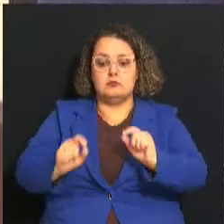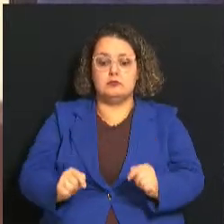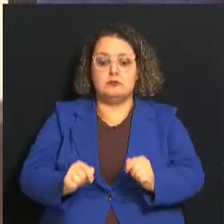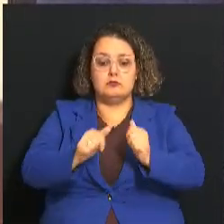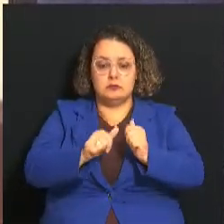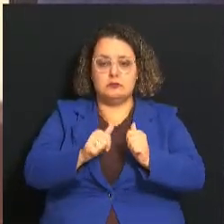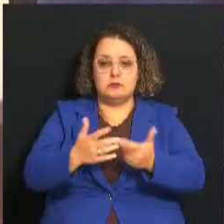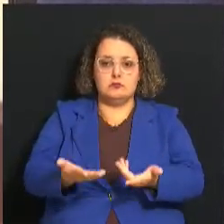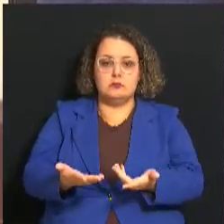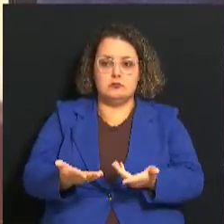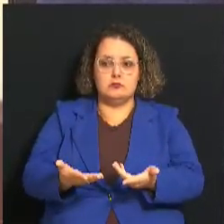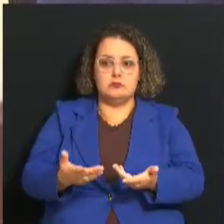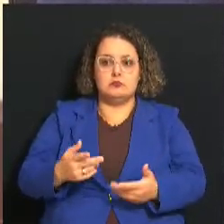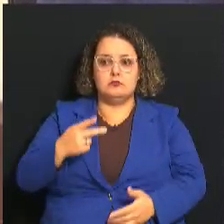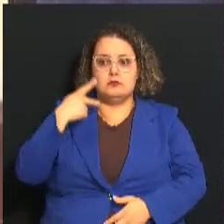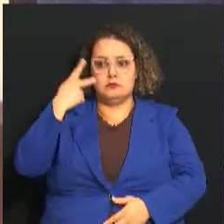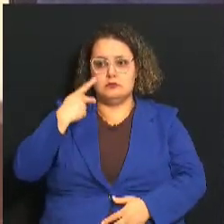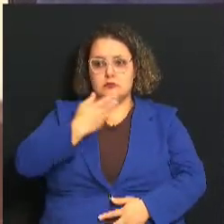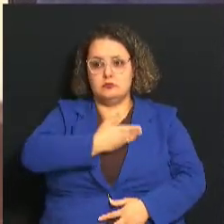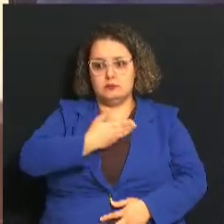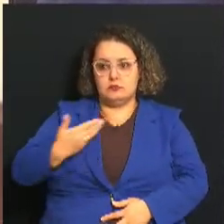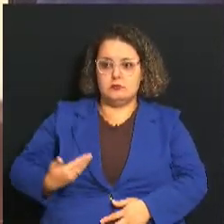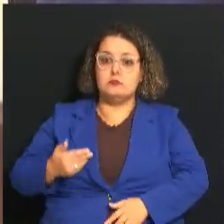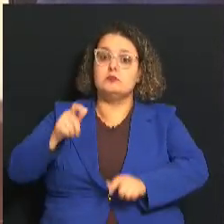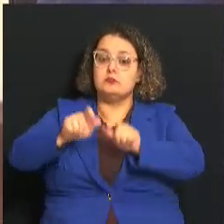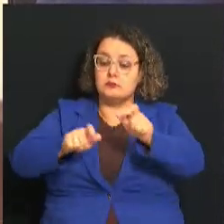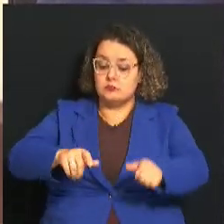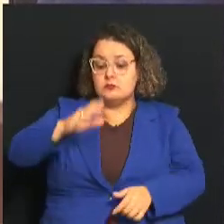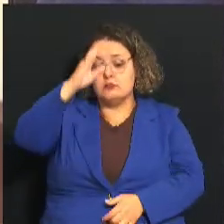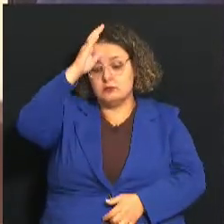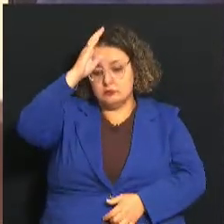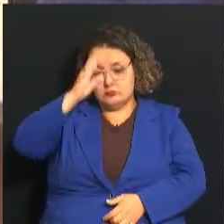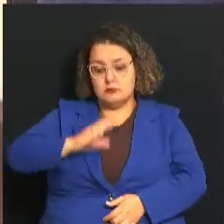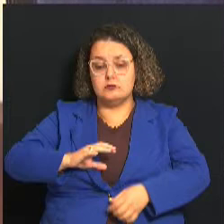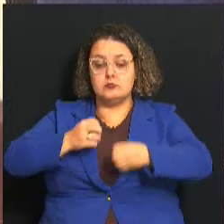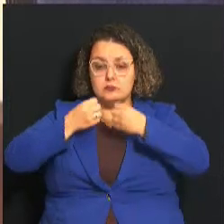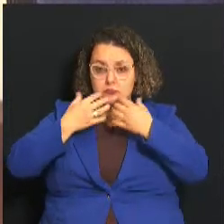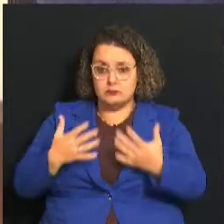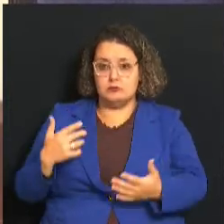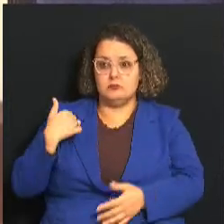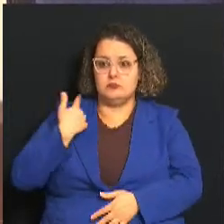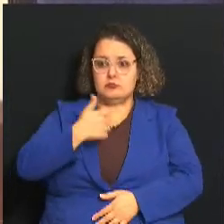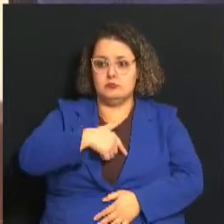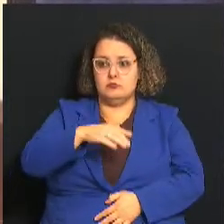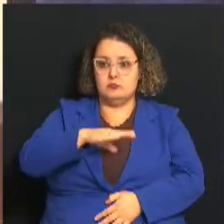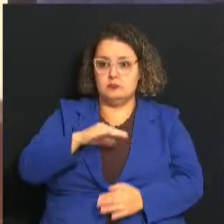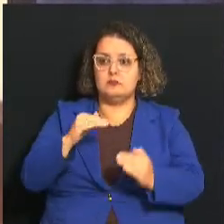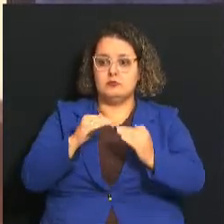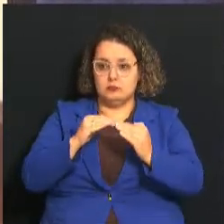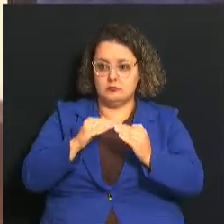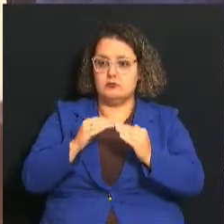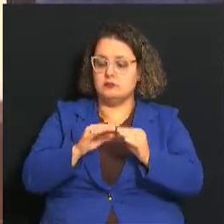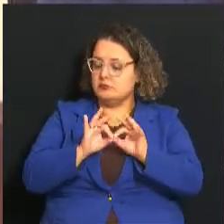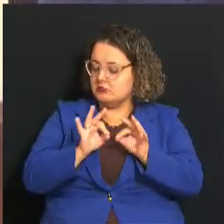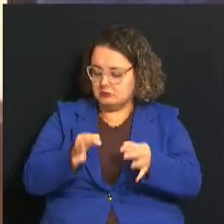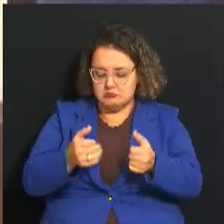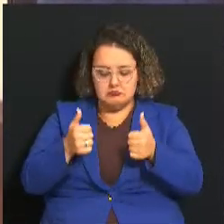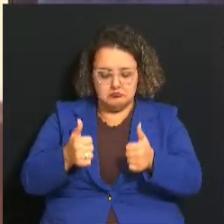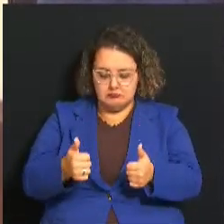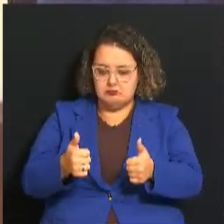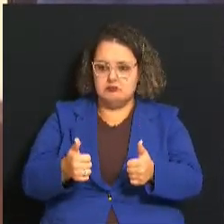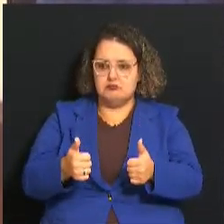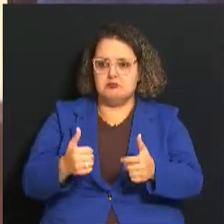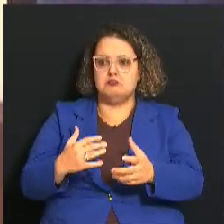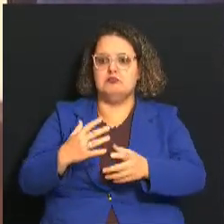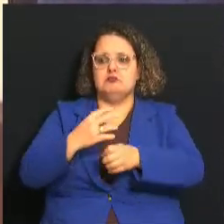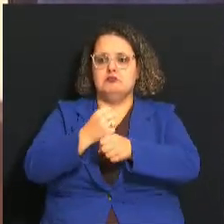bem feitas é o povo da nossa cidade, é o bem-estar da nossa cidade. Então, eu concordo plenamente em relação a essa questão do